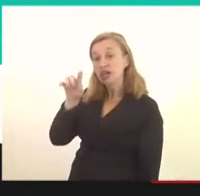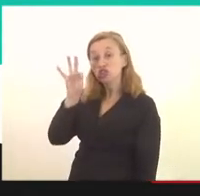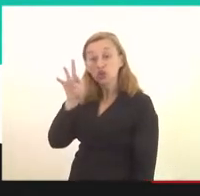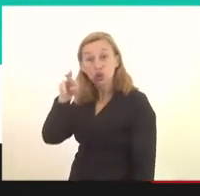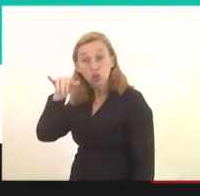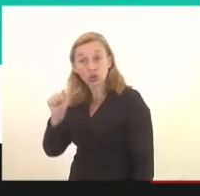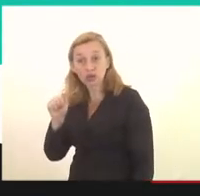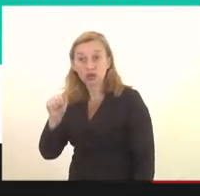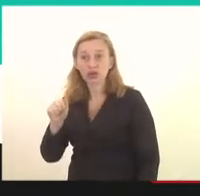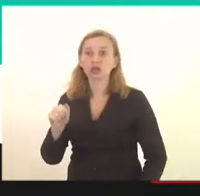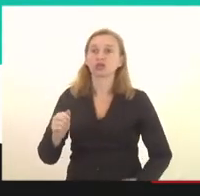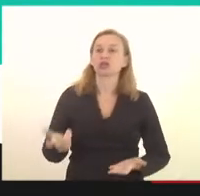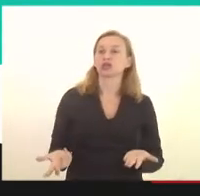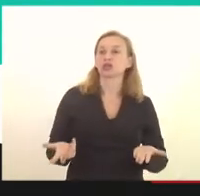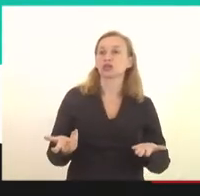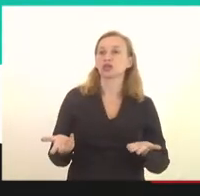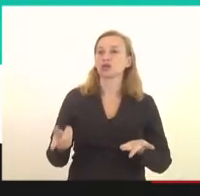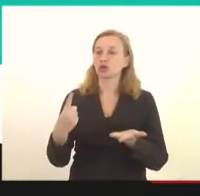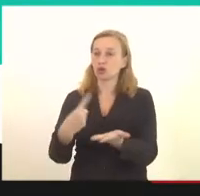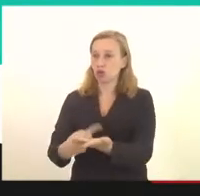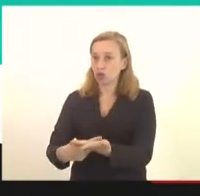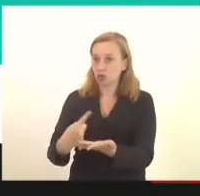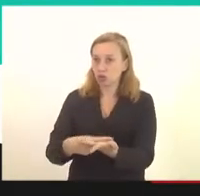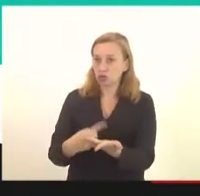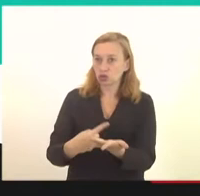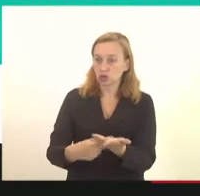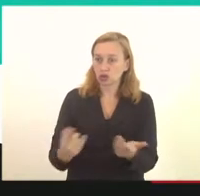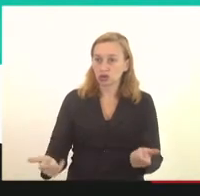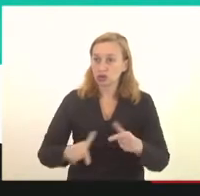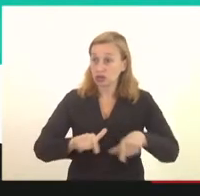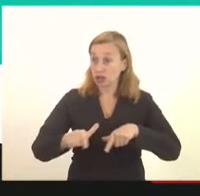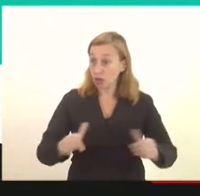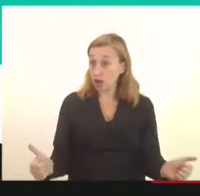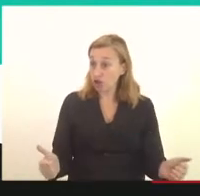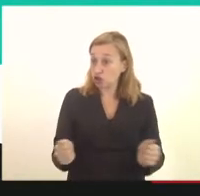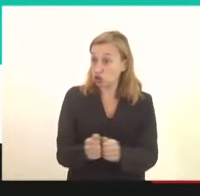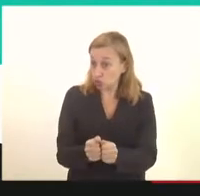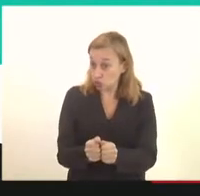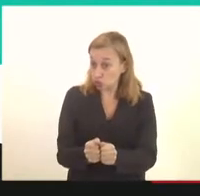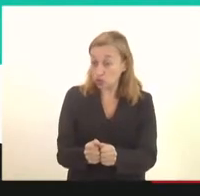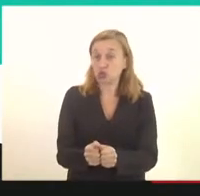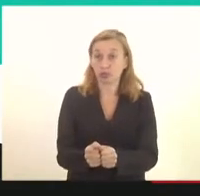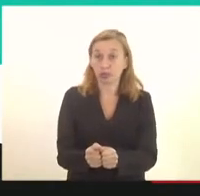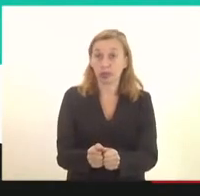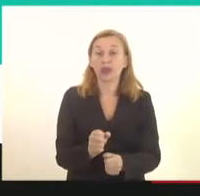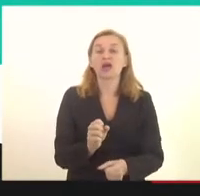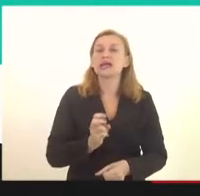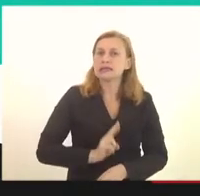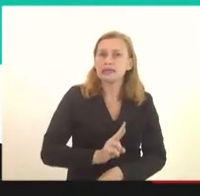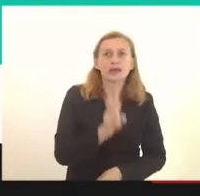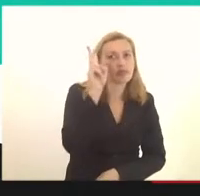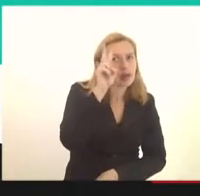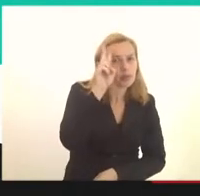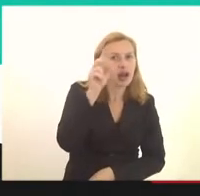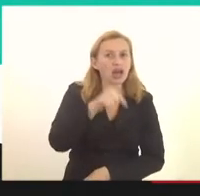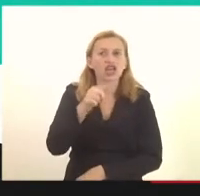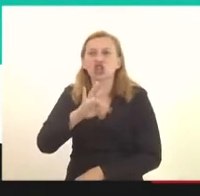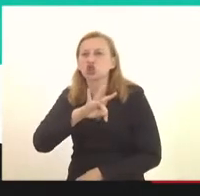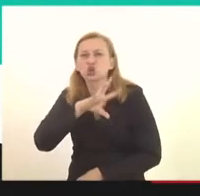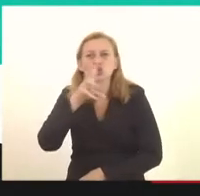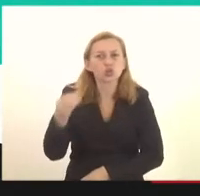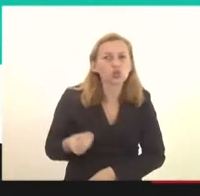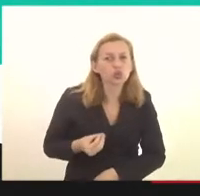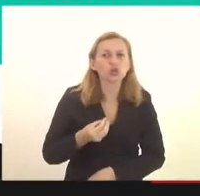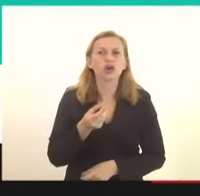quanto em relação ao acordo de operação conjunta, que a gente chama de JOA, e sempre lembrando que tudo